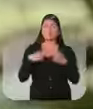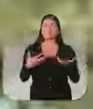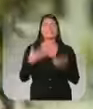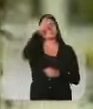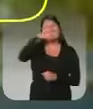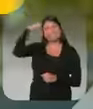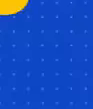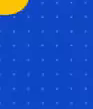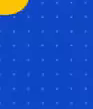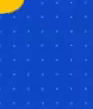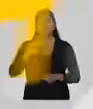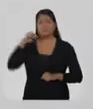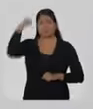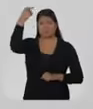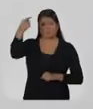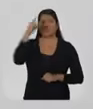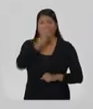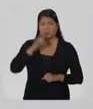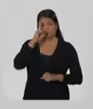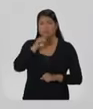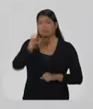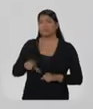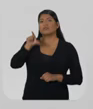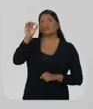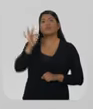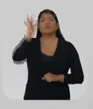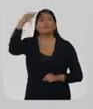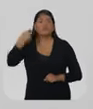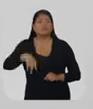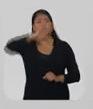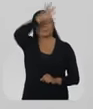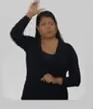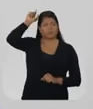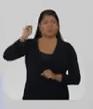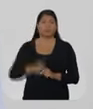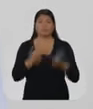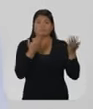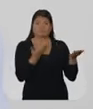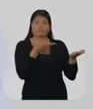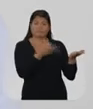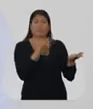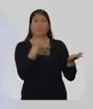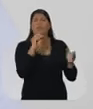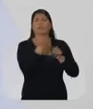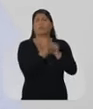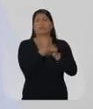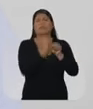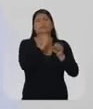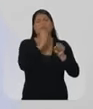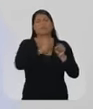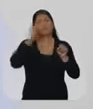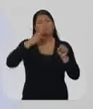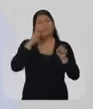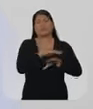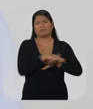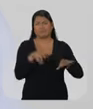É por isso que eu quero o Wilson. No próximo domingo, você vai decidir o futuro do Amazonas. De um lado, 40 anos